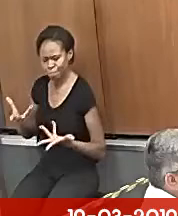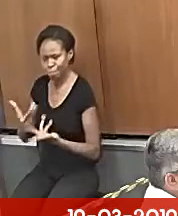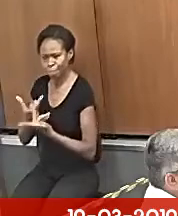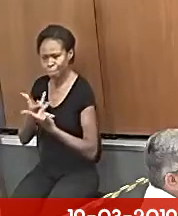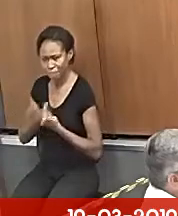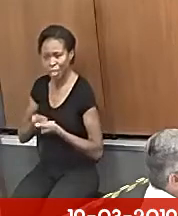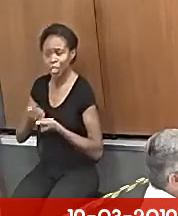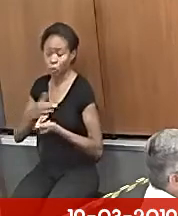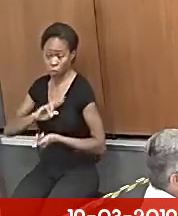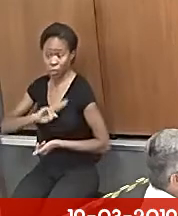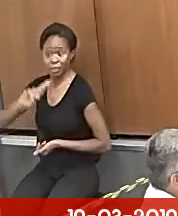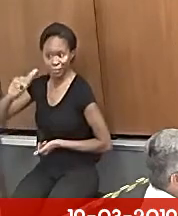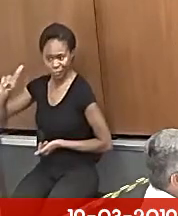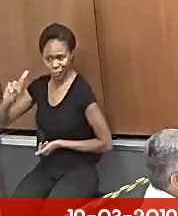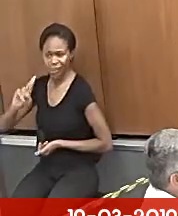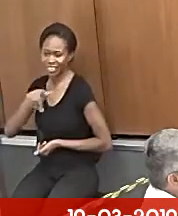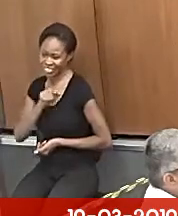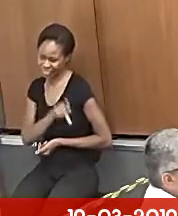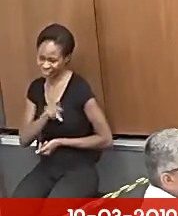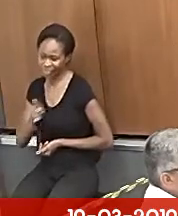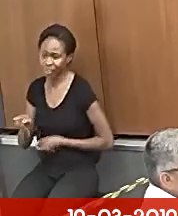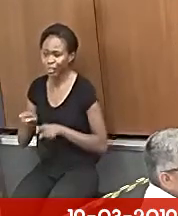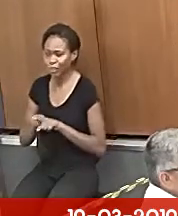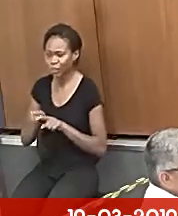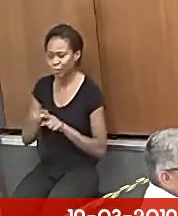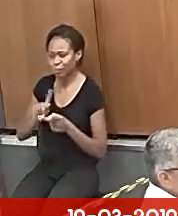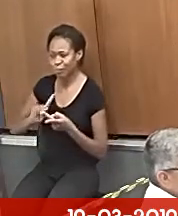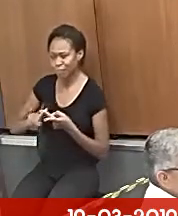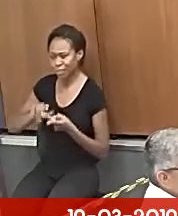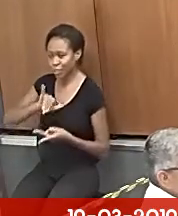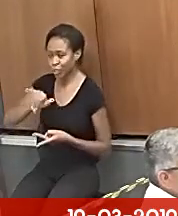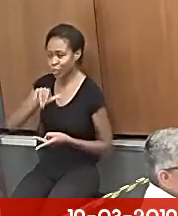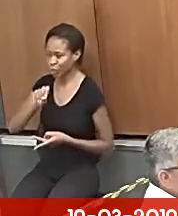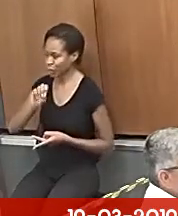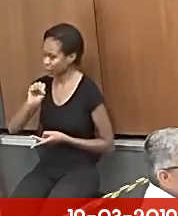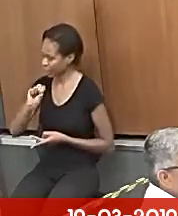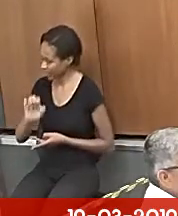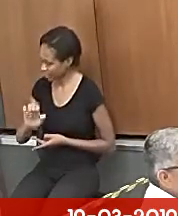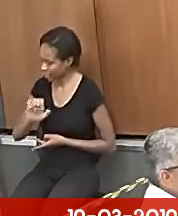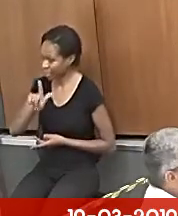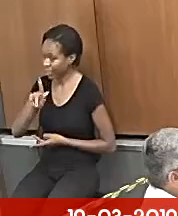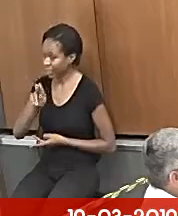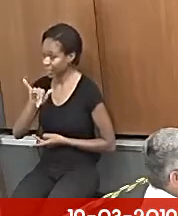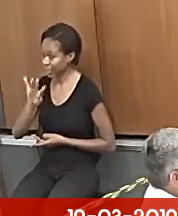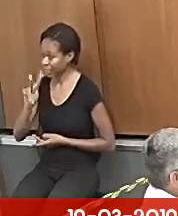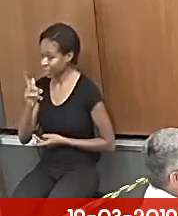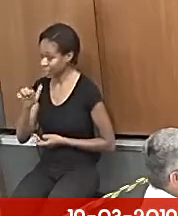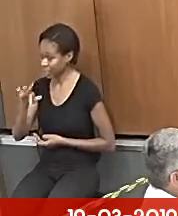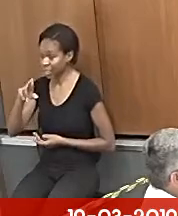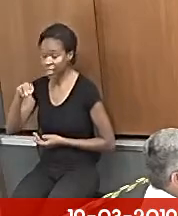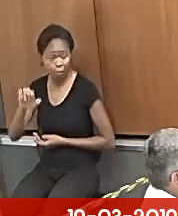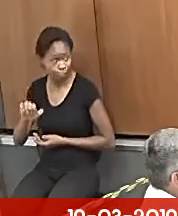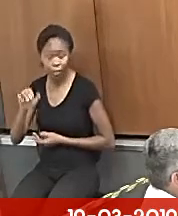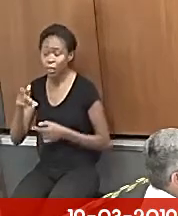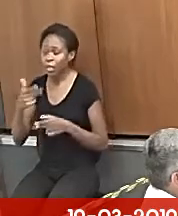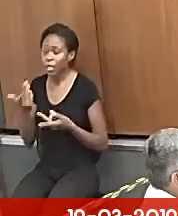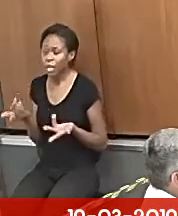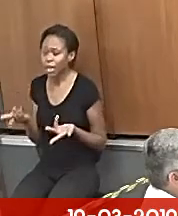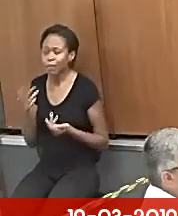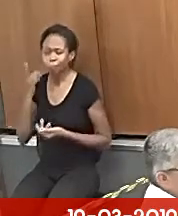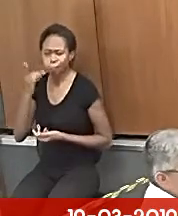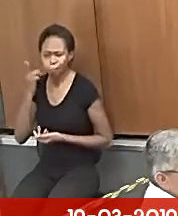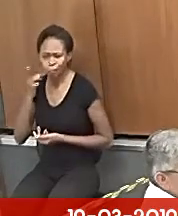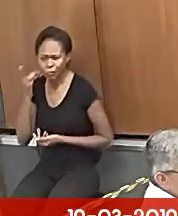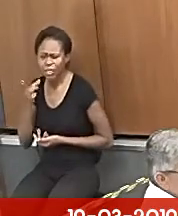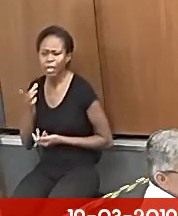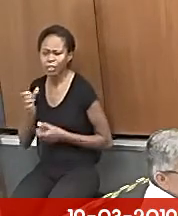e agora nosso amigo zé guilherme o deputado também é um especialista tem dentro da sua própria família né a causa maior